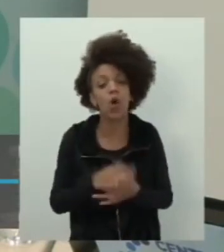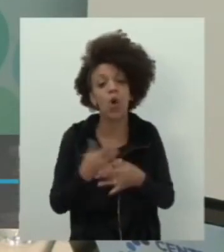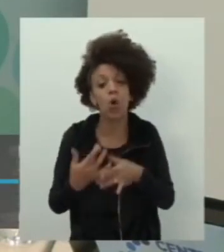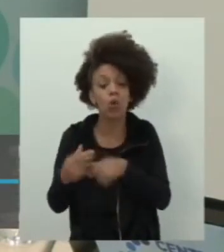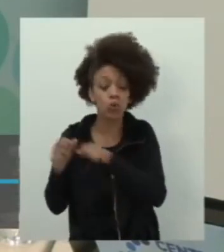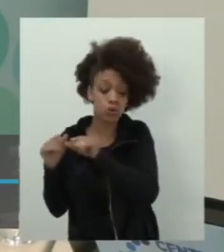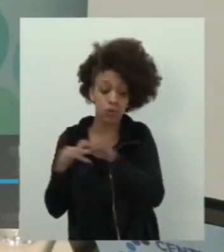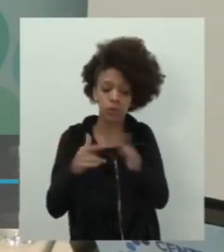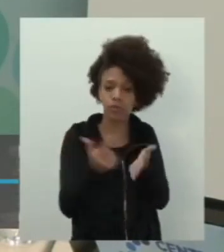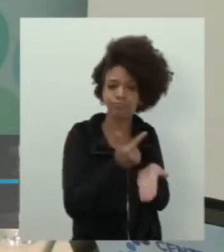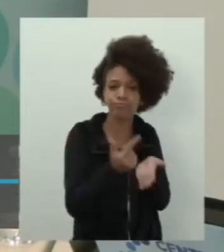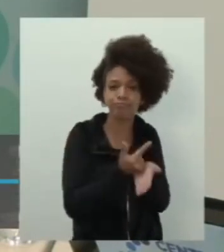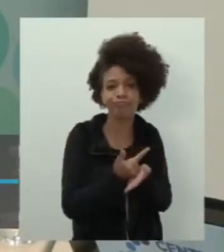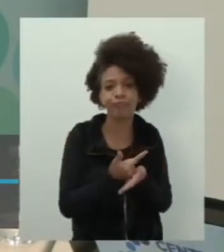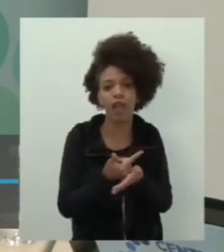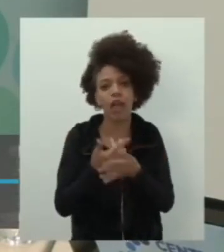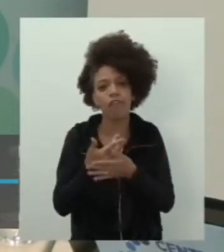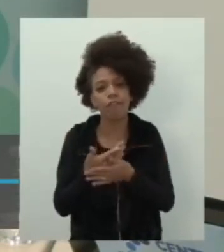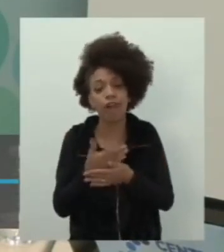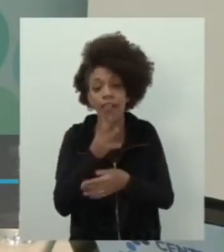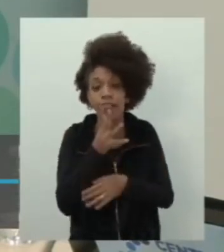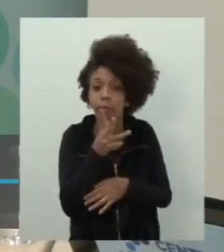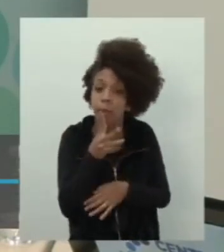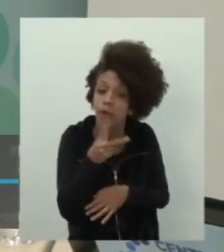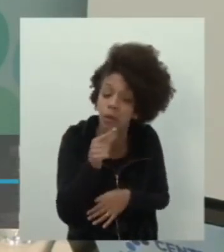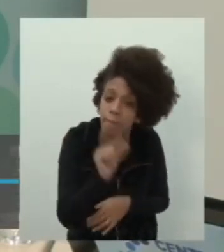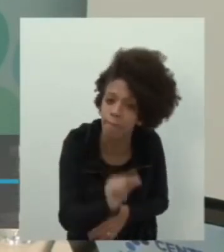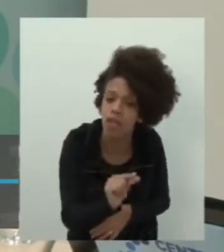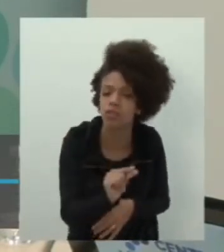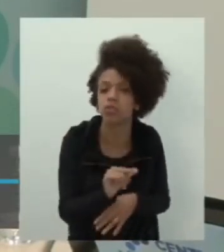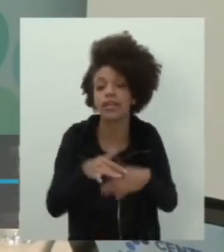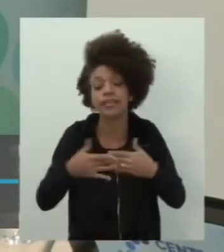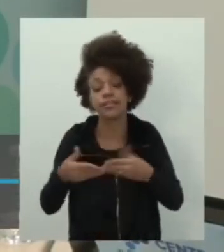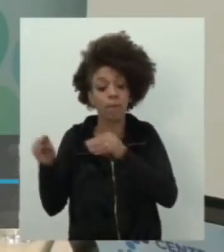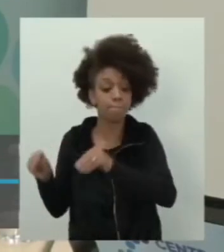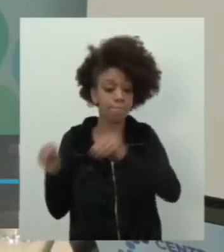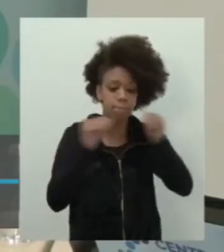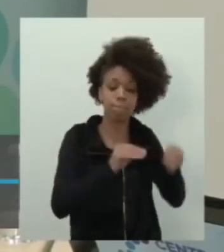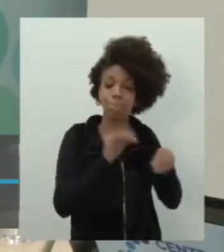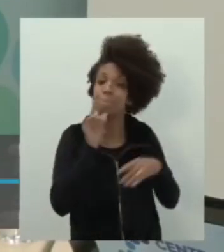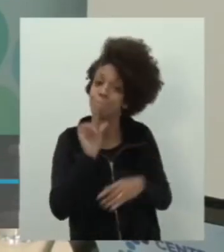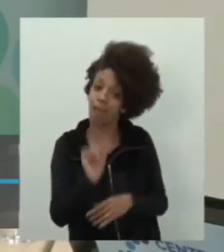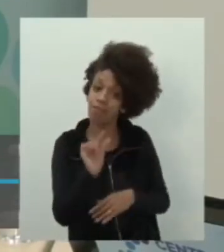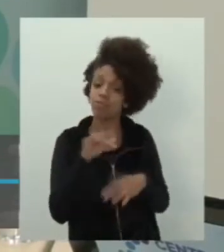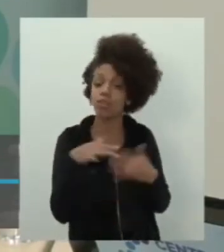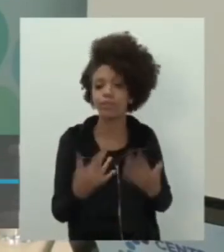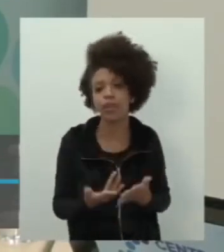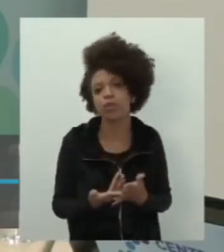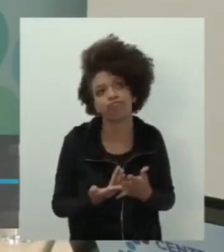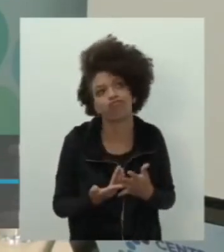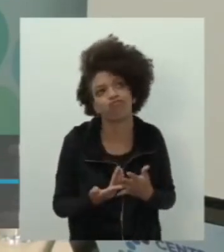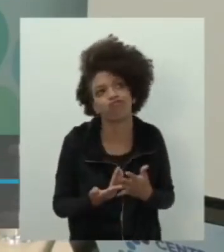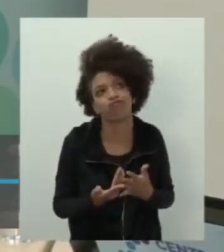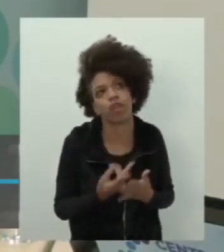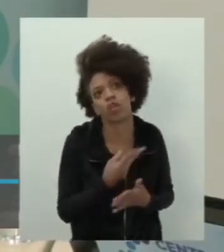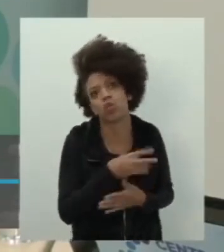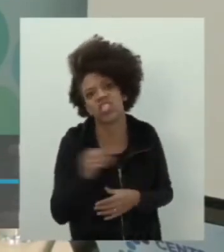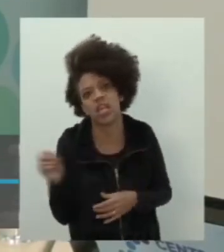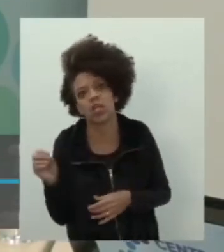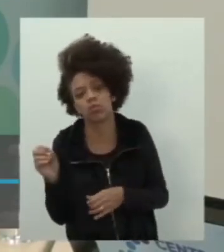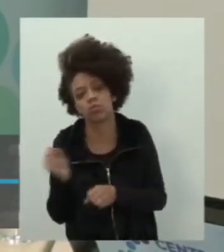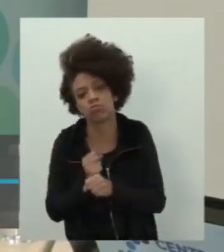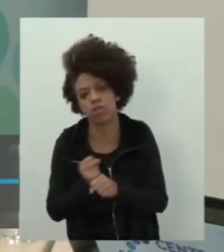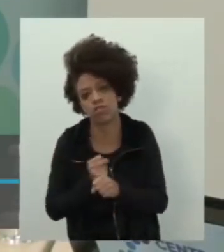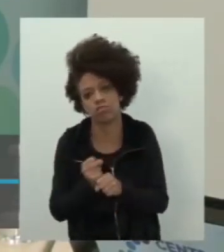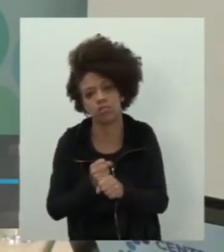movimentos literários, eles vão demorando cada vez menos para mudar. Então você tem o trovadorismo que durou 200 anos, aí você vem depois,